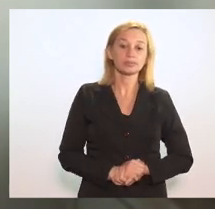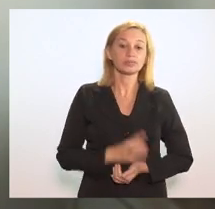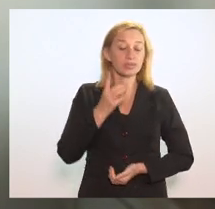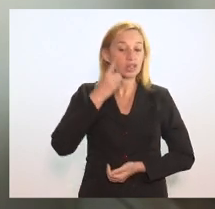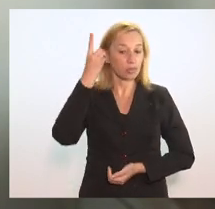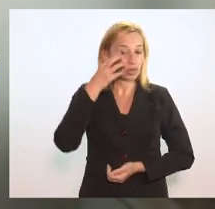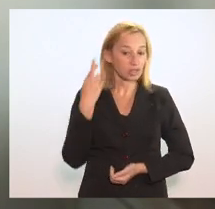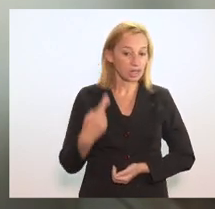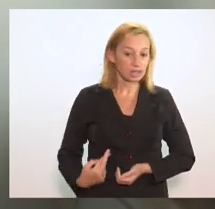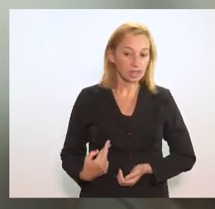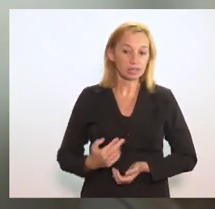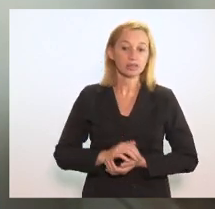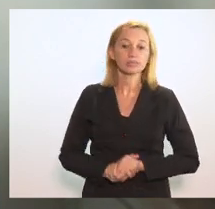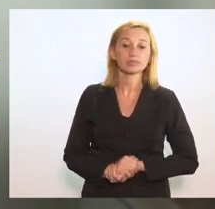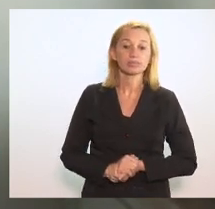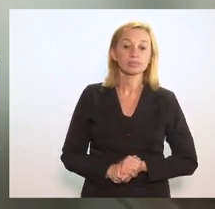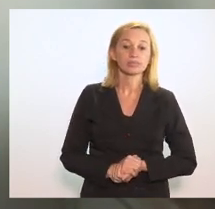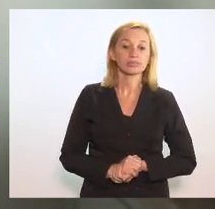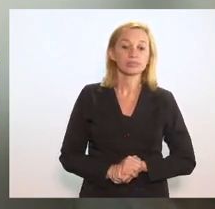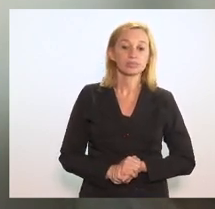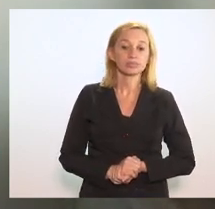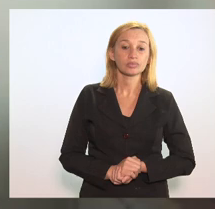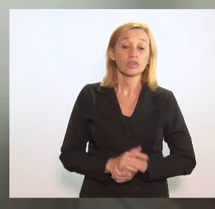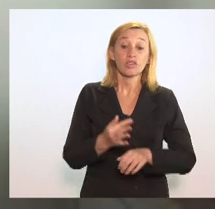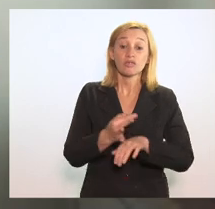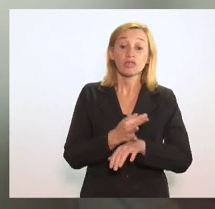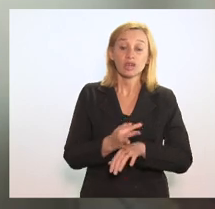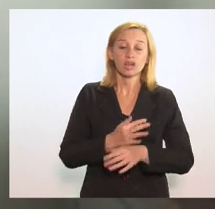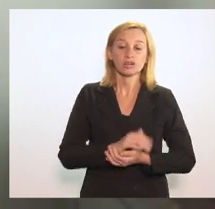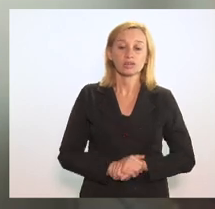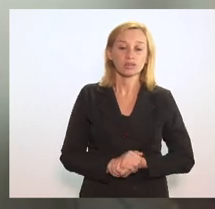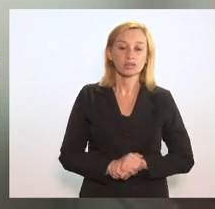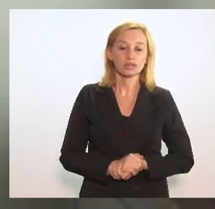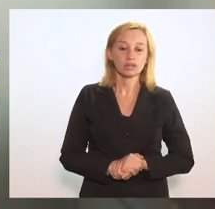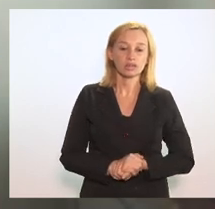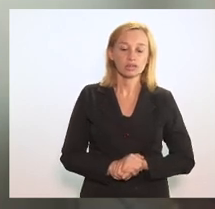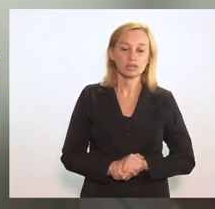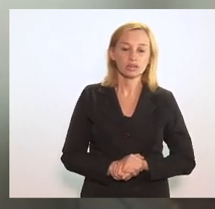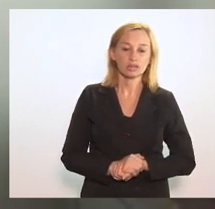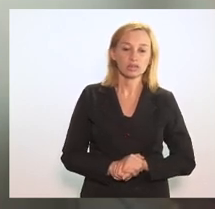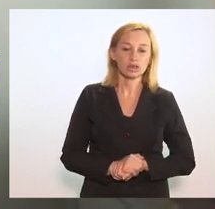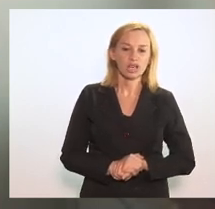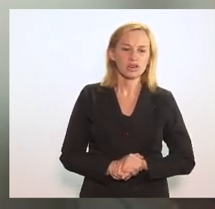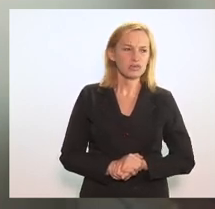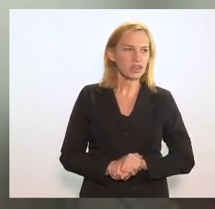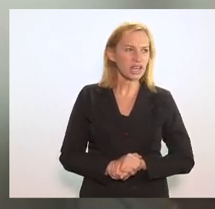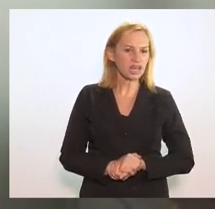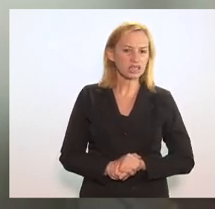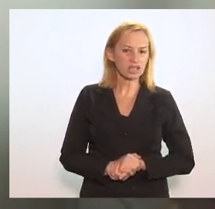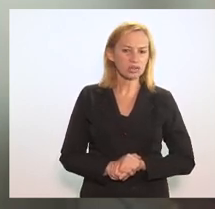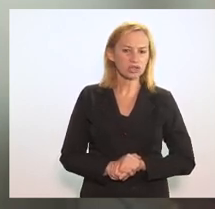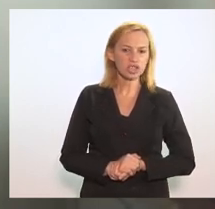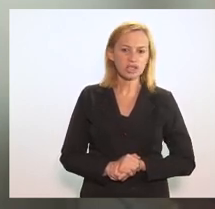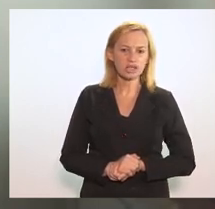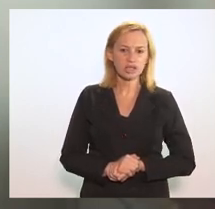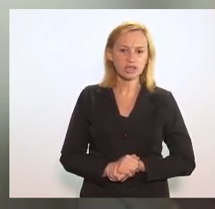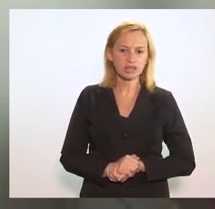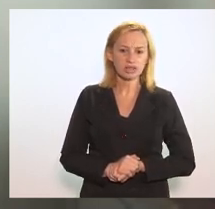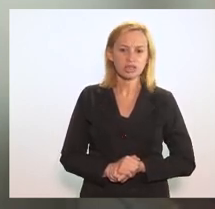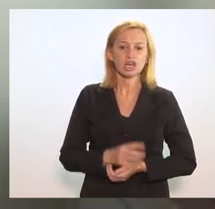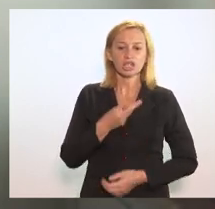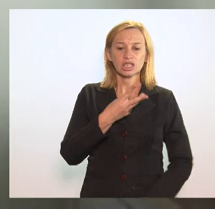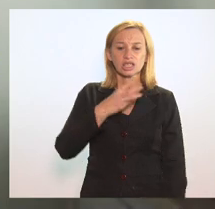deputada Renata Souza, ter um feriadão desde o dia 30 de março